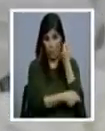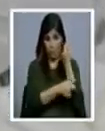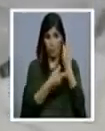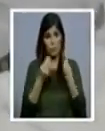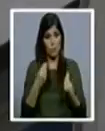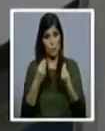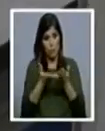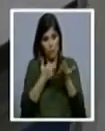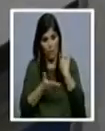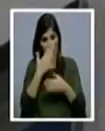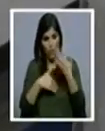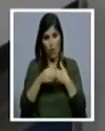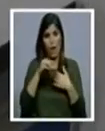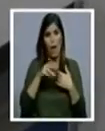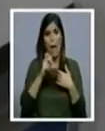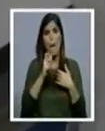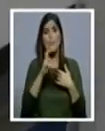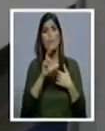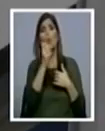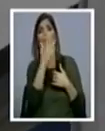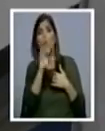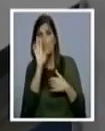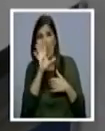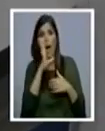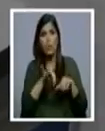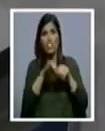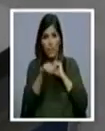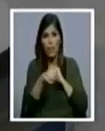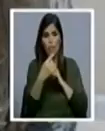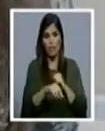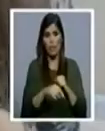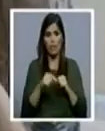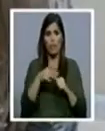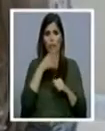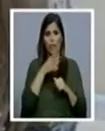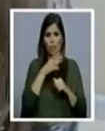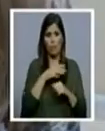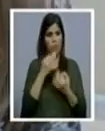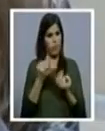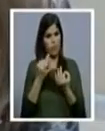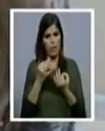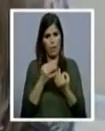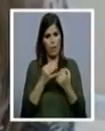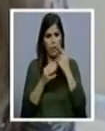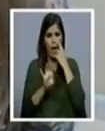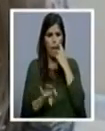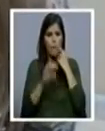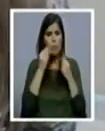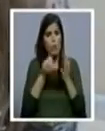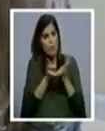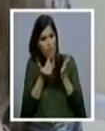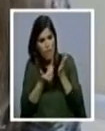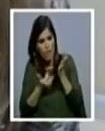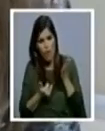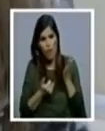eficientes a remover mercúrio de águas contaminadas. Confesso que a eficiência com que é removido o elemento